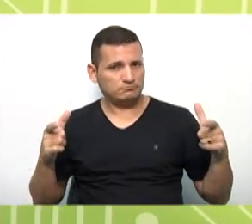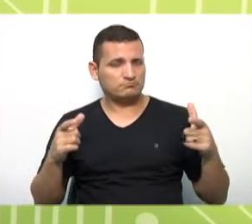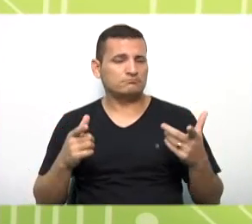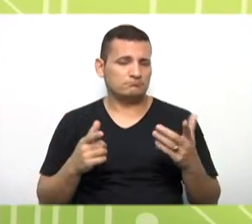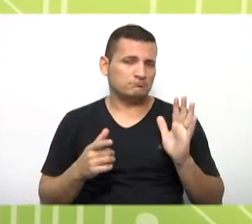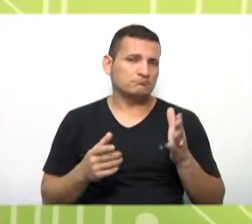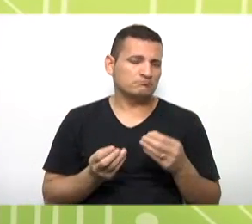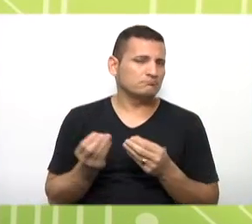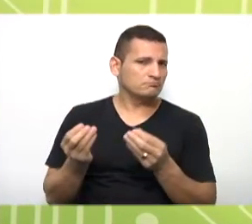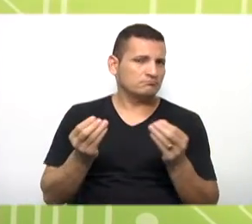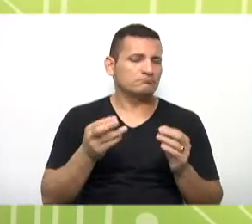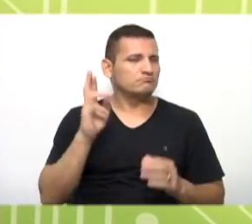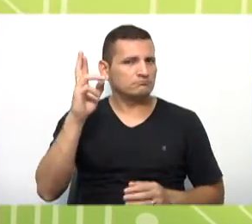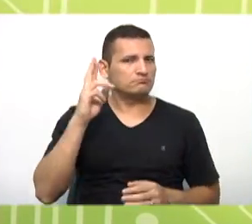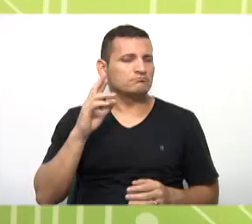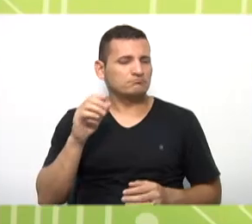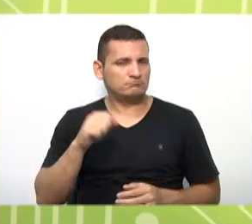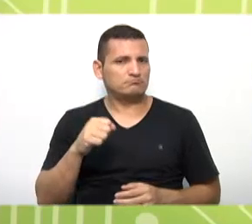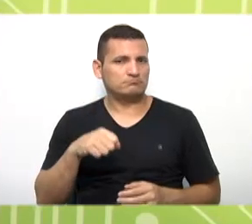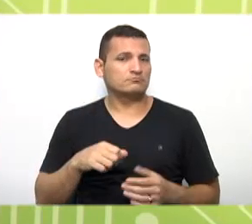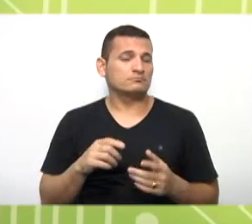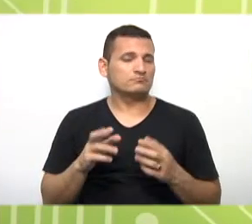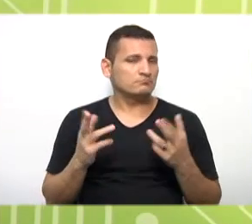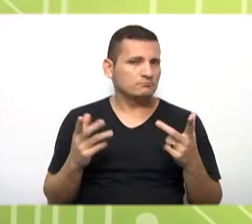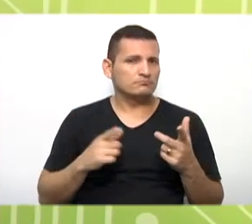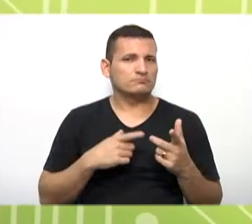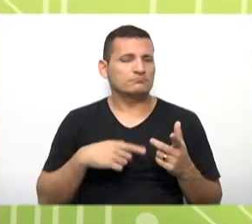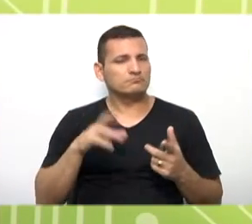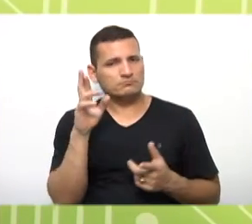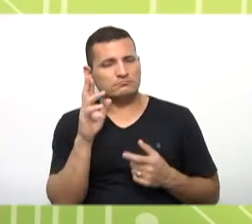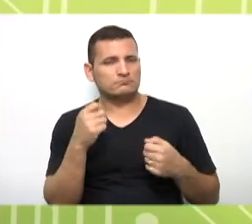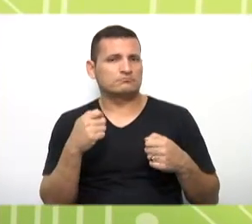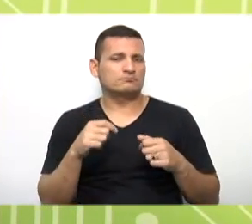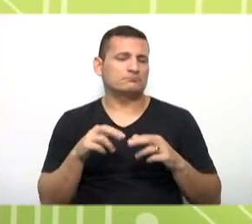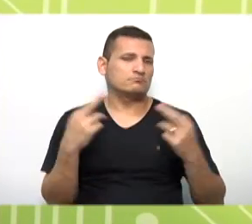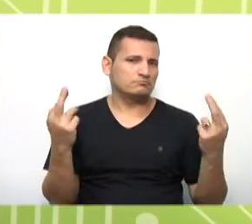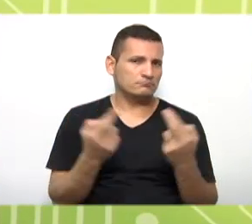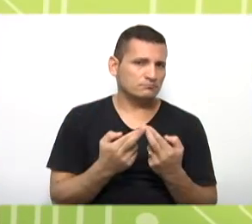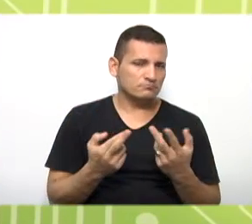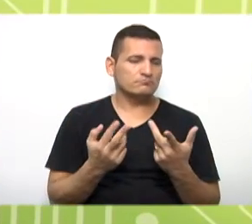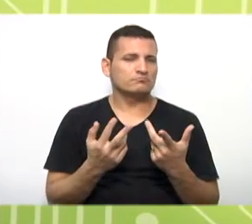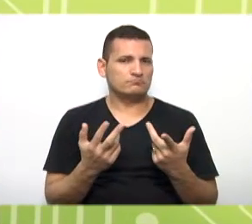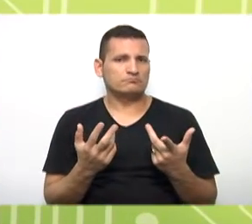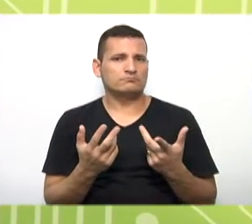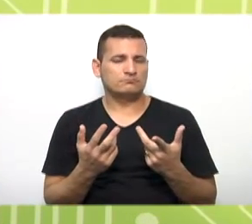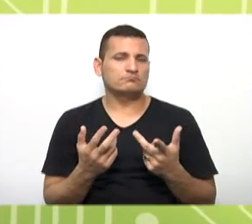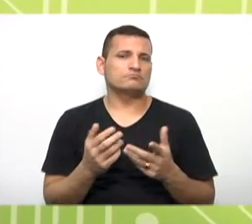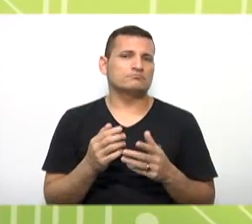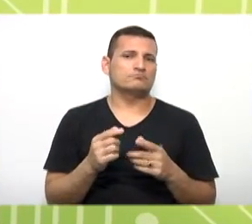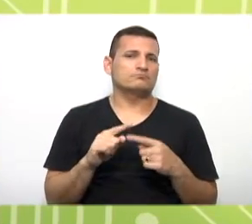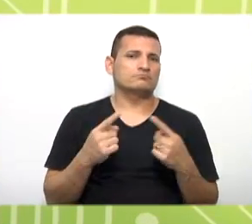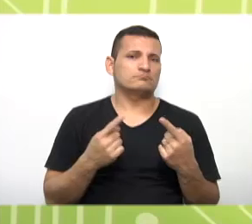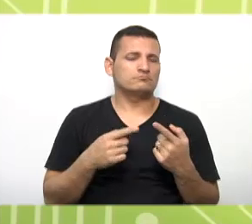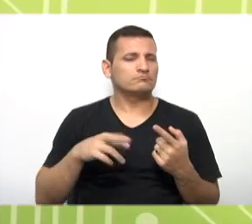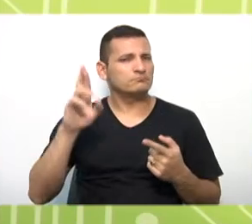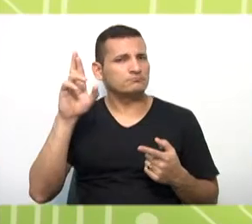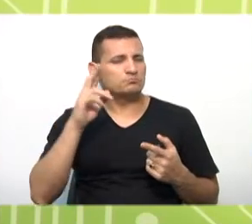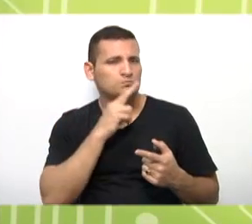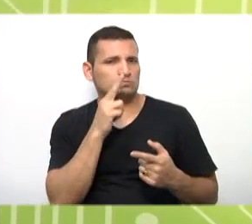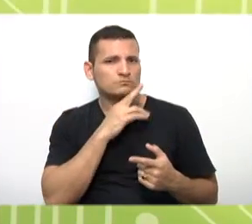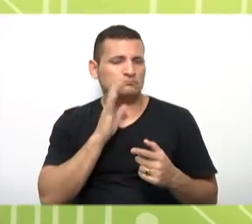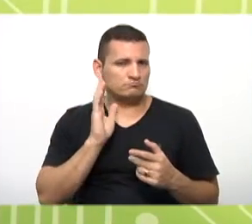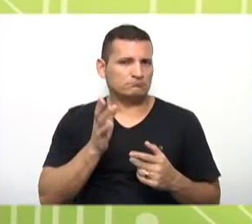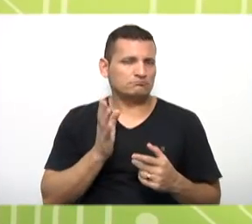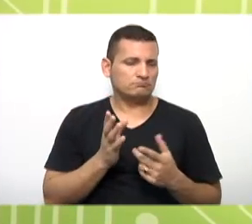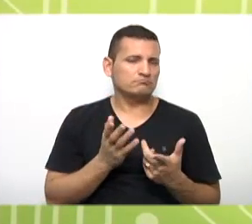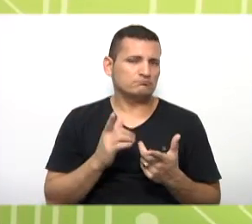essas responsabilidades. É claro que vai ter decisões que vai ter que fazer uma reunião para ser tomadas, mas as decisões mais urgentes, elas já são